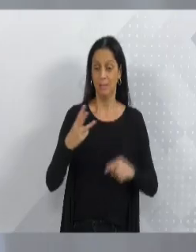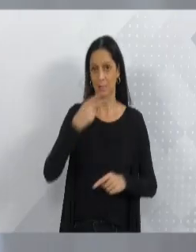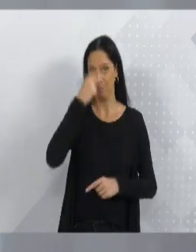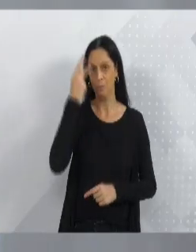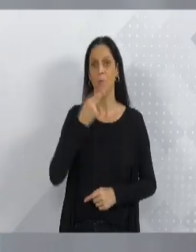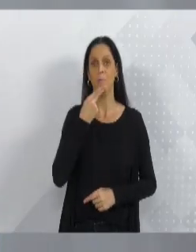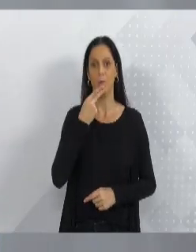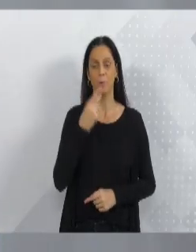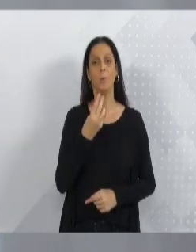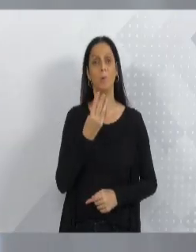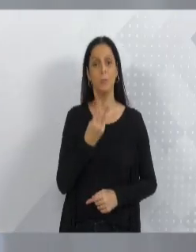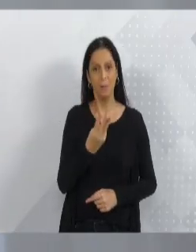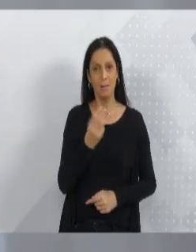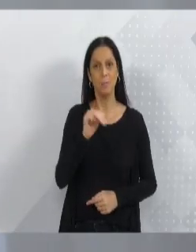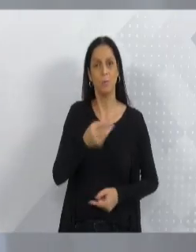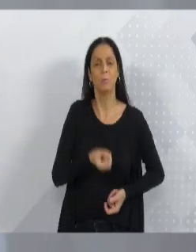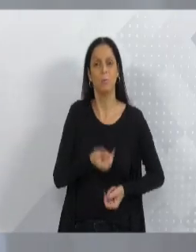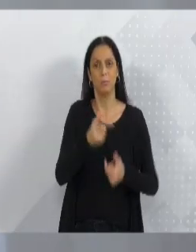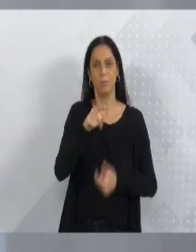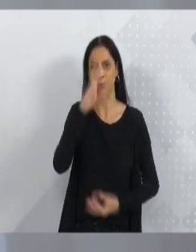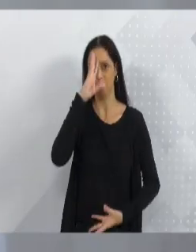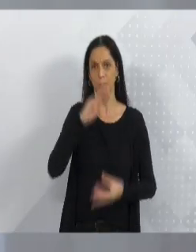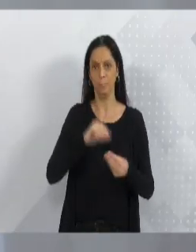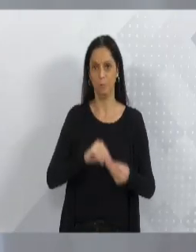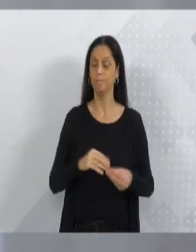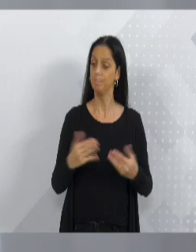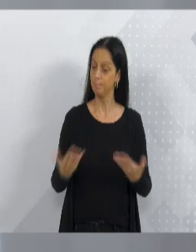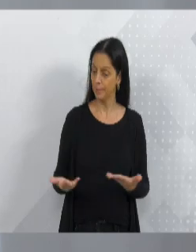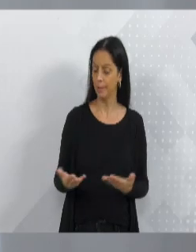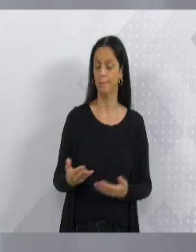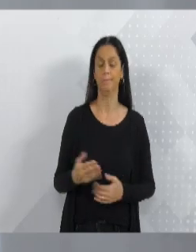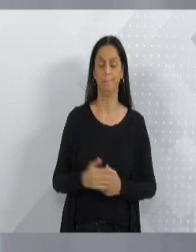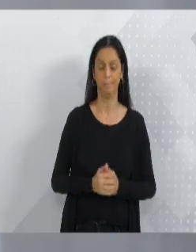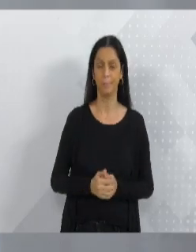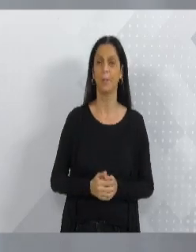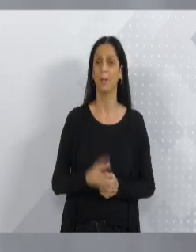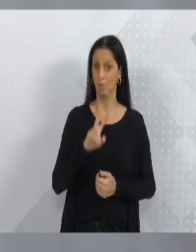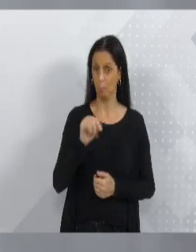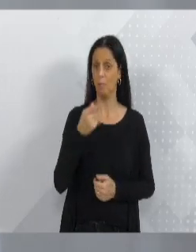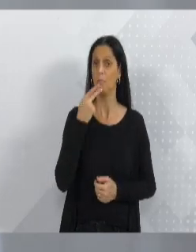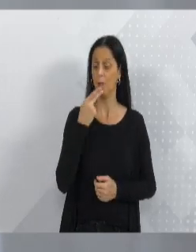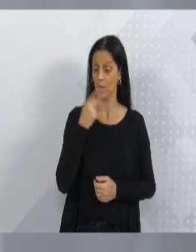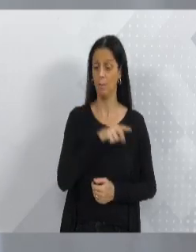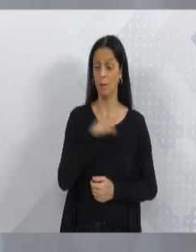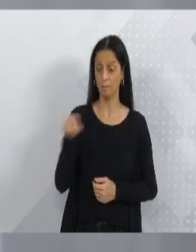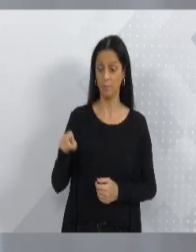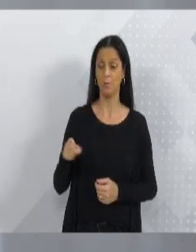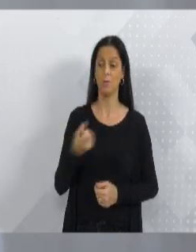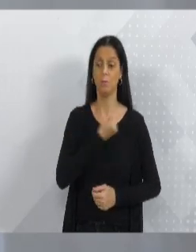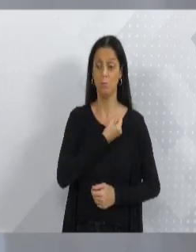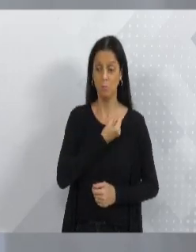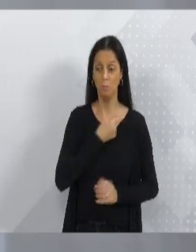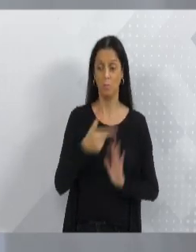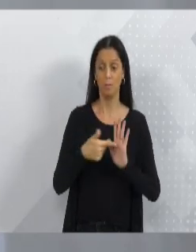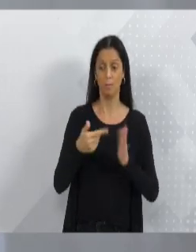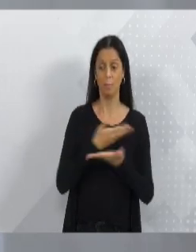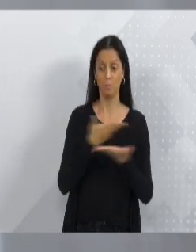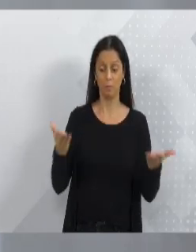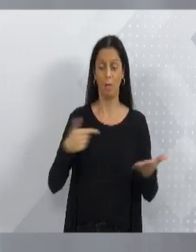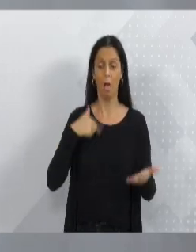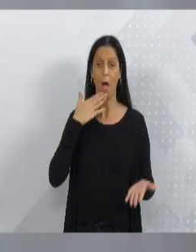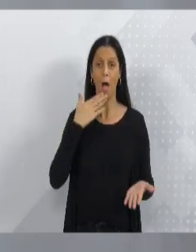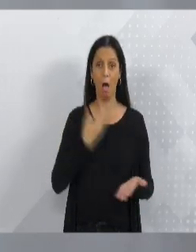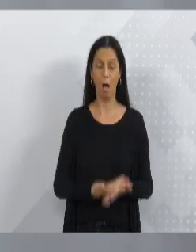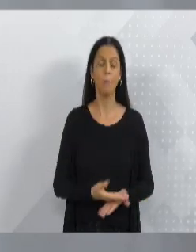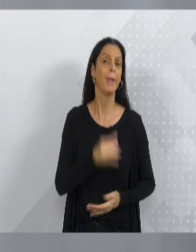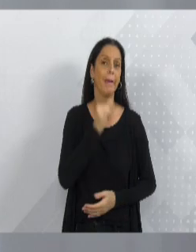concluir. E diante dessa perseguição, senhores, eu vou falar aqui exatamente números que eu fiquei bem admirados.